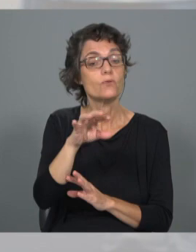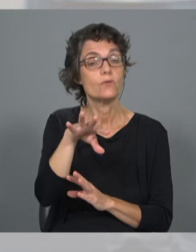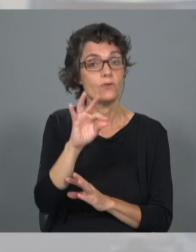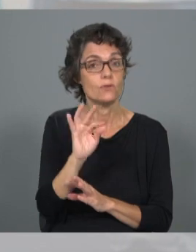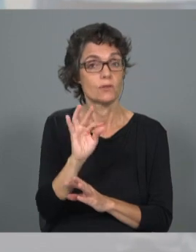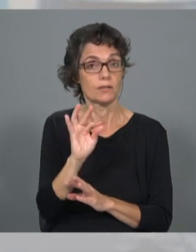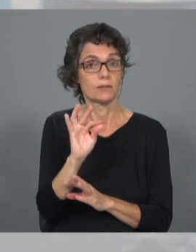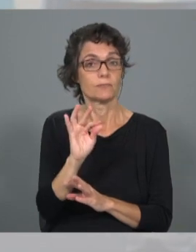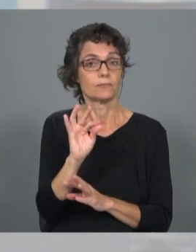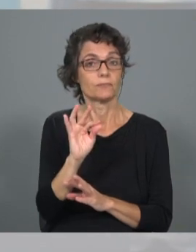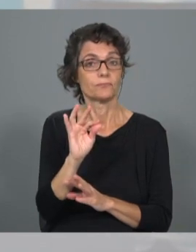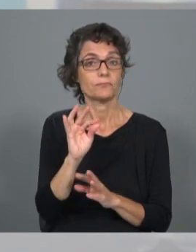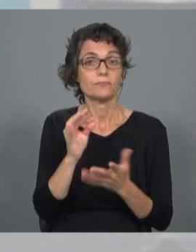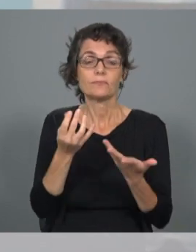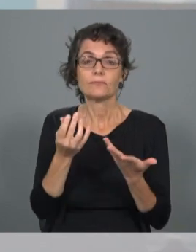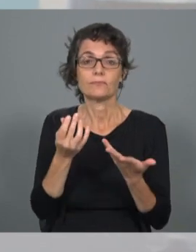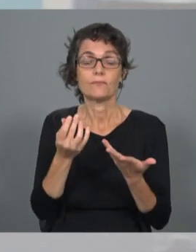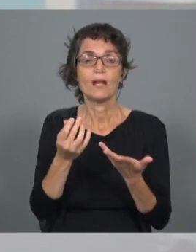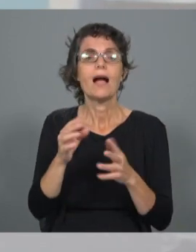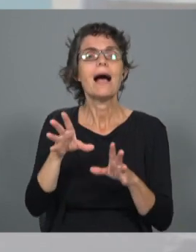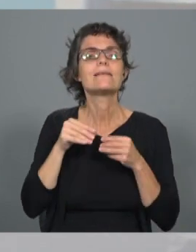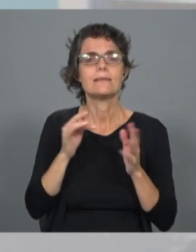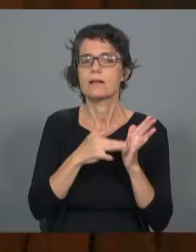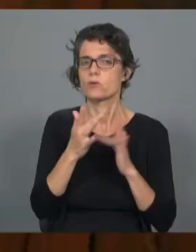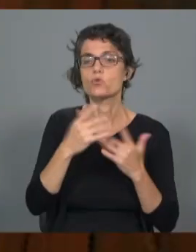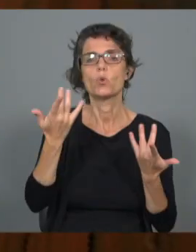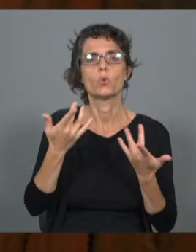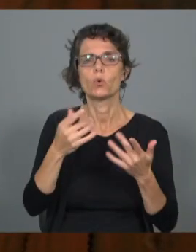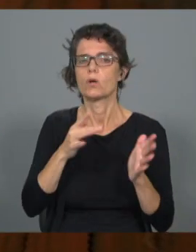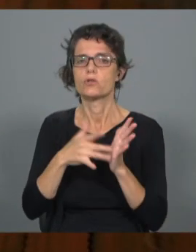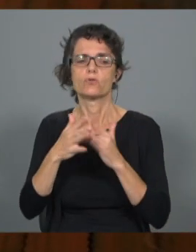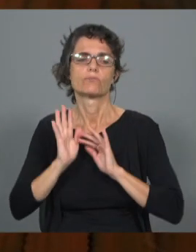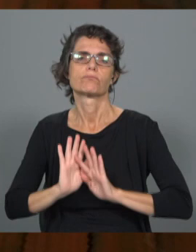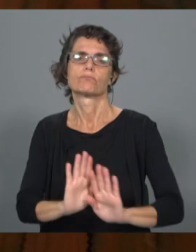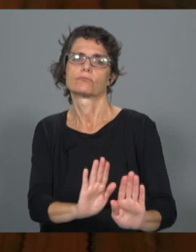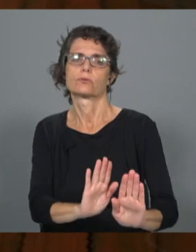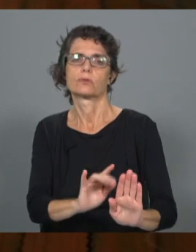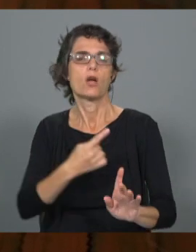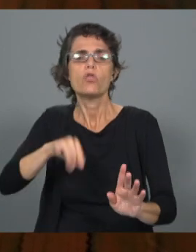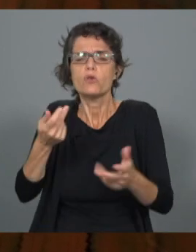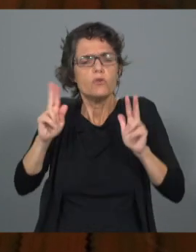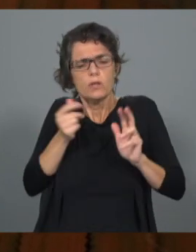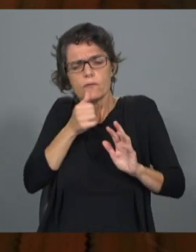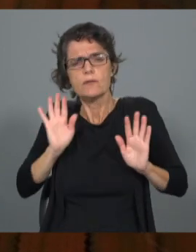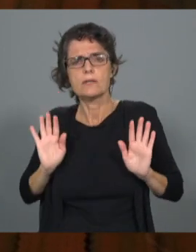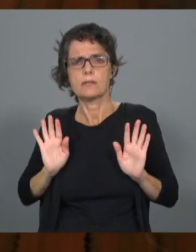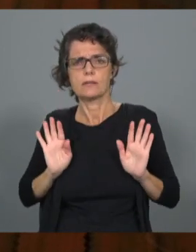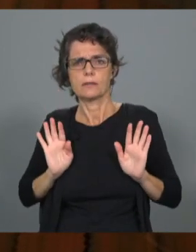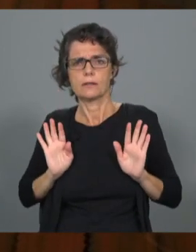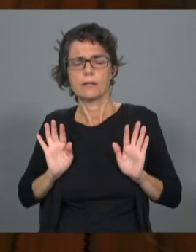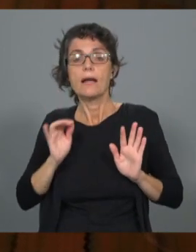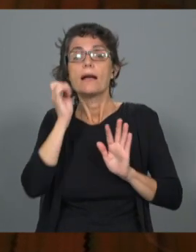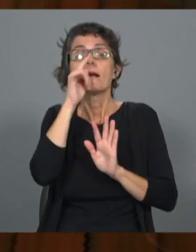eterna, ou simplesmente recusar Jesus. Somos livres. Quem faz a escolha por Jesus, naturalmente, que é